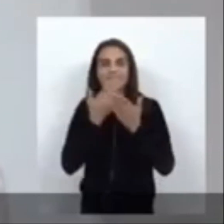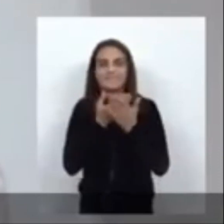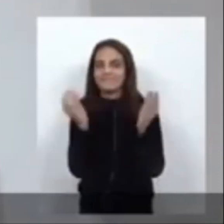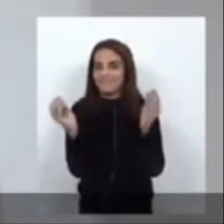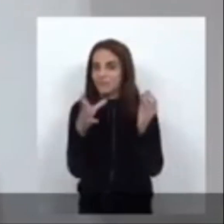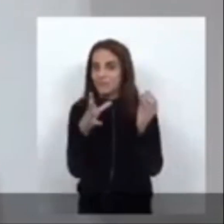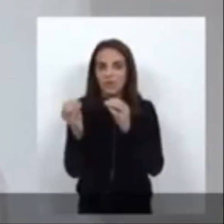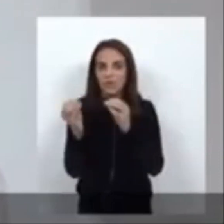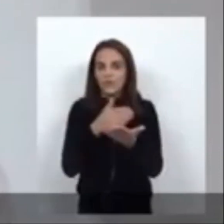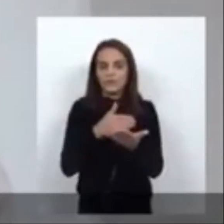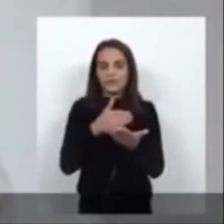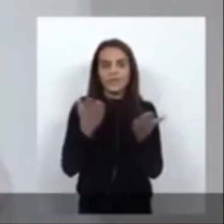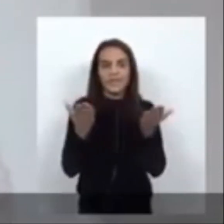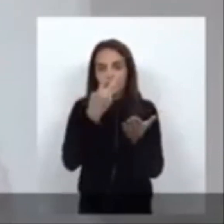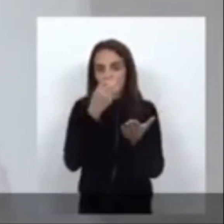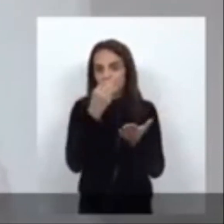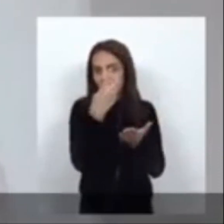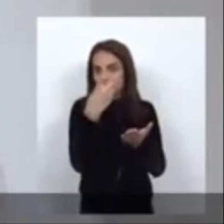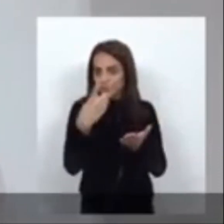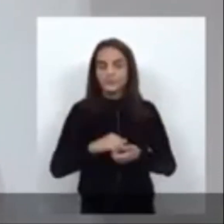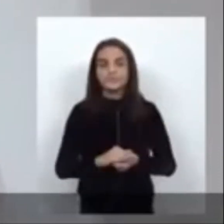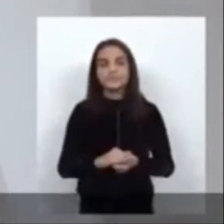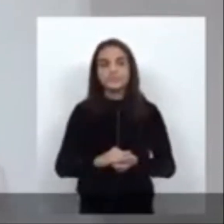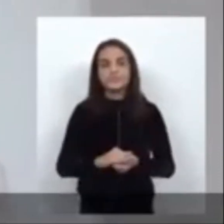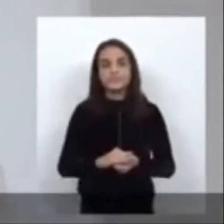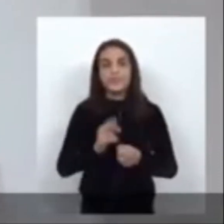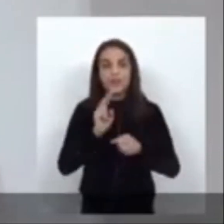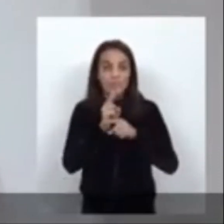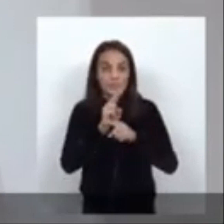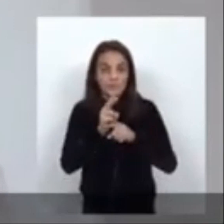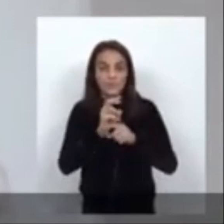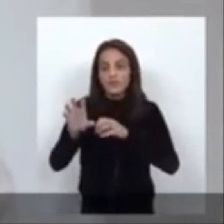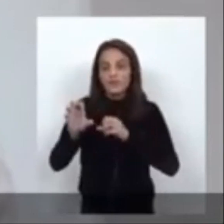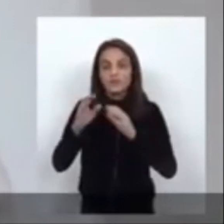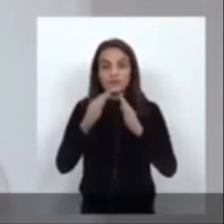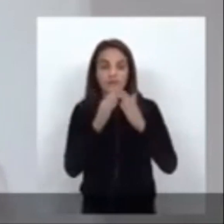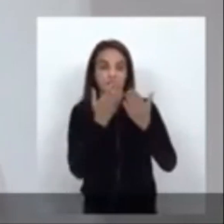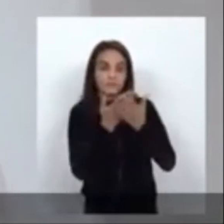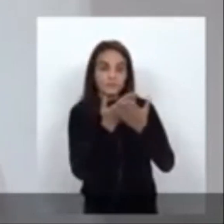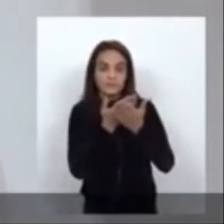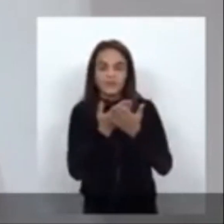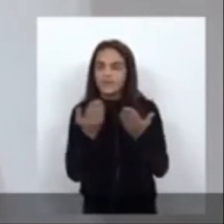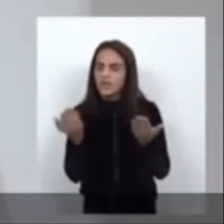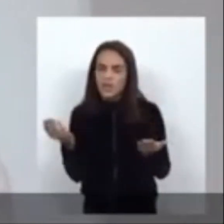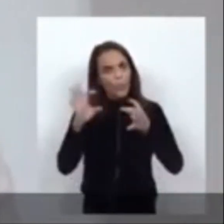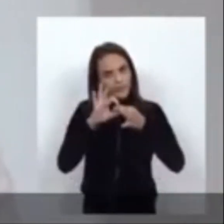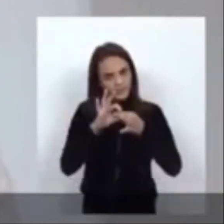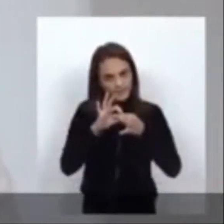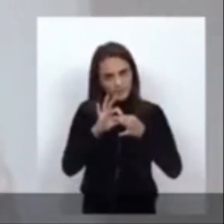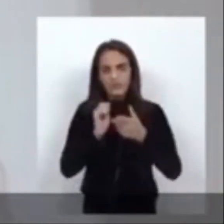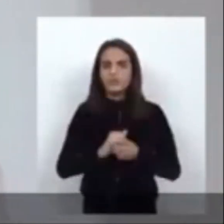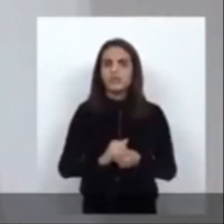ingressaram agora, né, em 2021. Então, assim, que os supervisores de ensino e as escolas se apoiem no sentido de